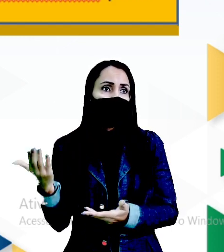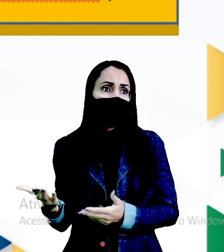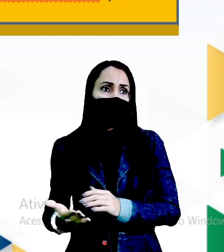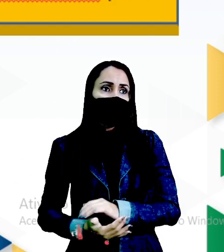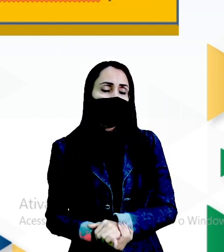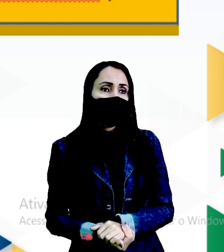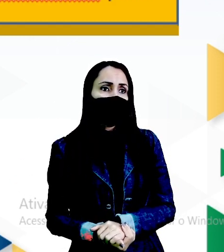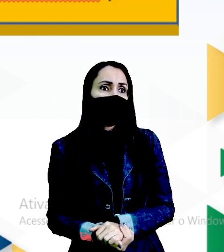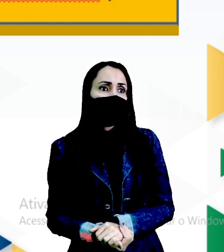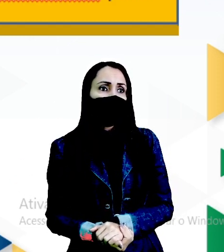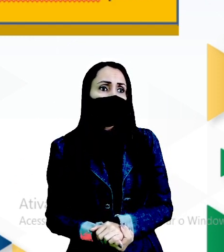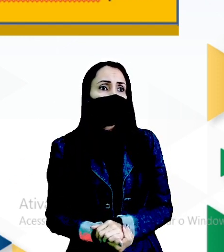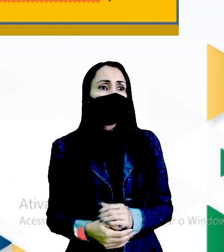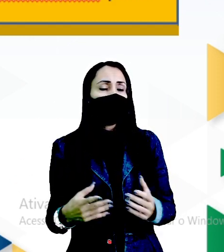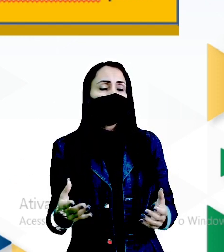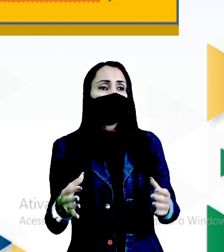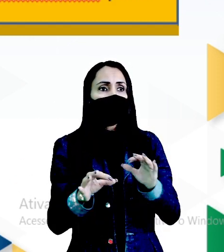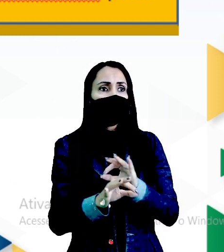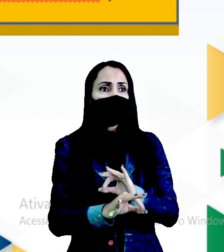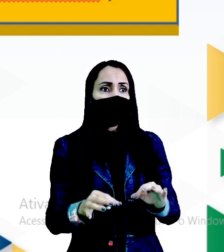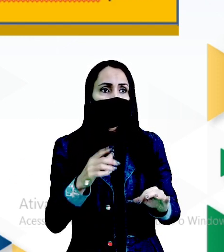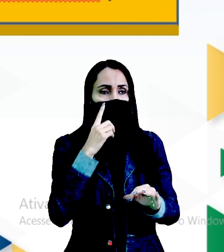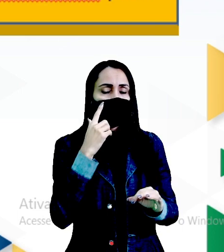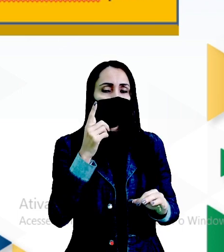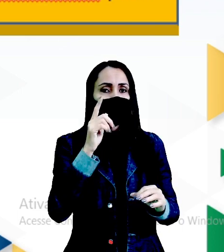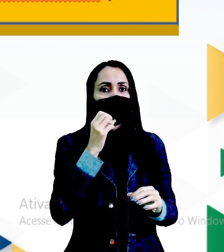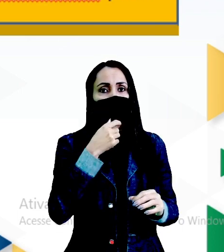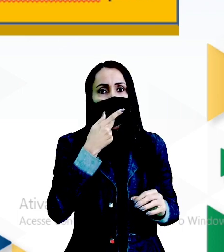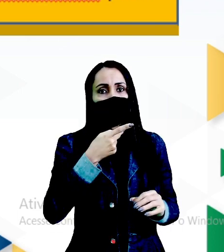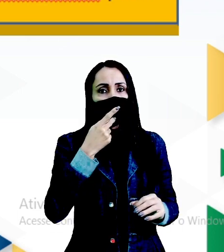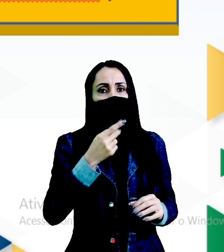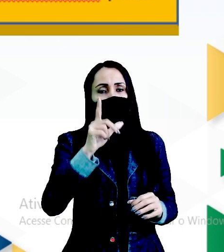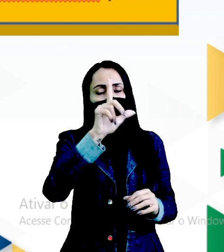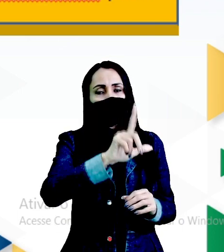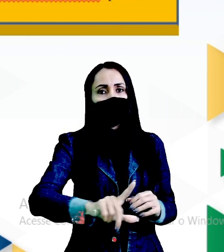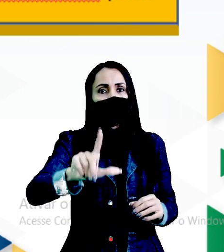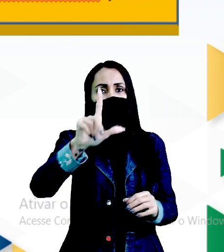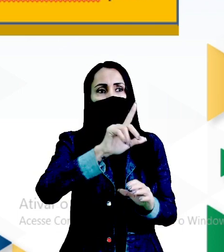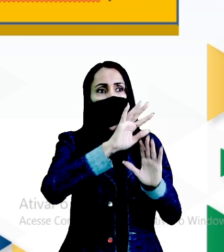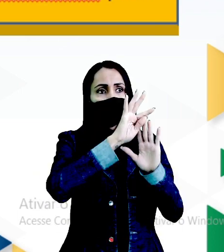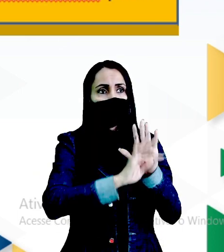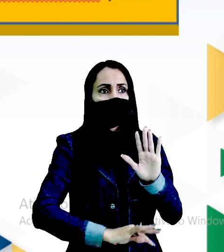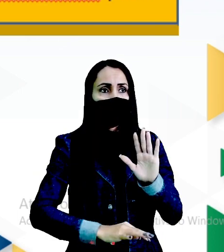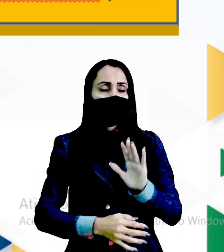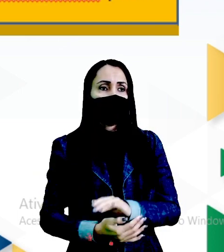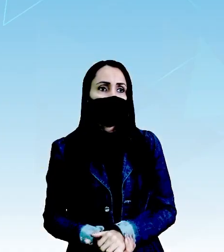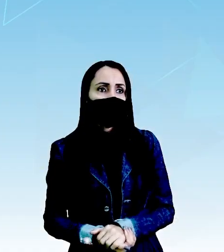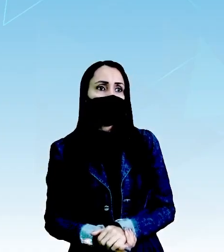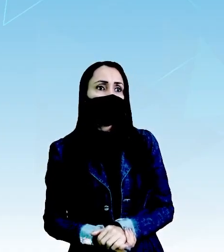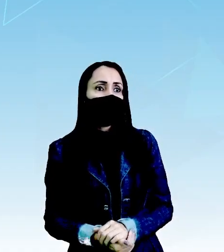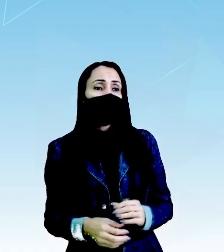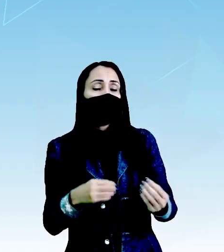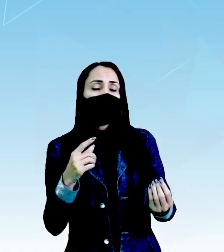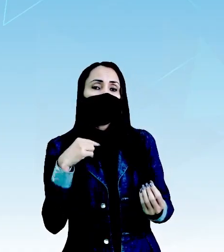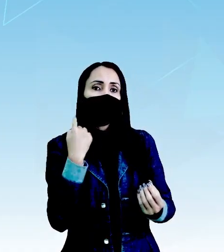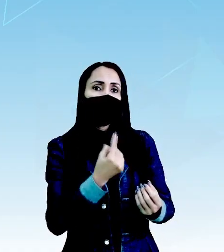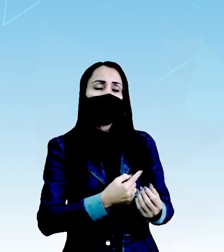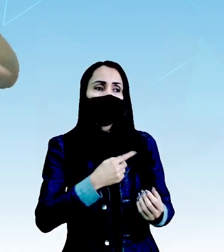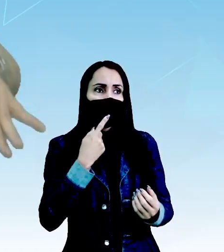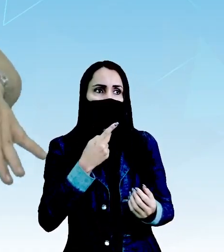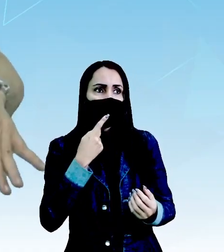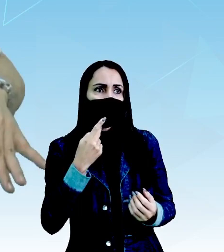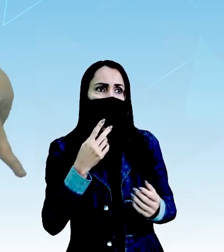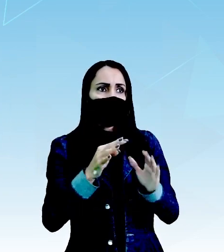ótimo recurso quando a gente fala de literatura, de texto literário. Então, veja só, quando nós falamos do texto